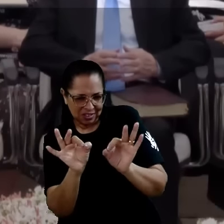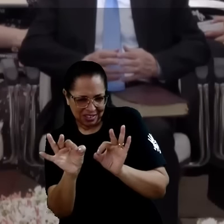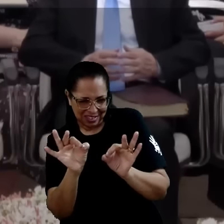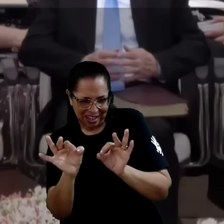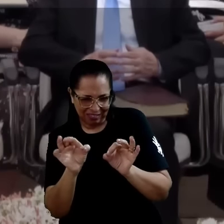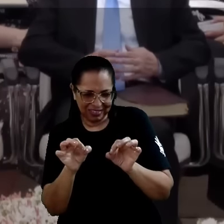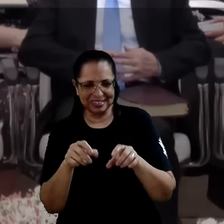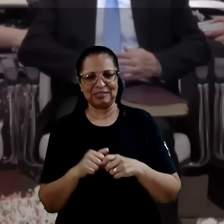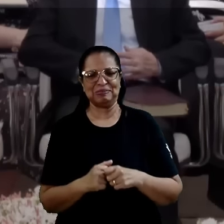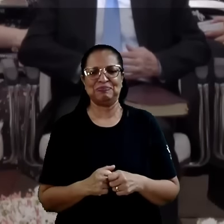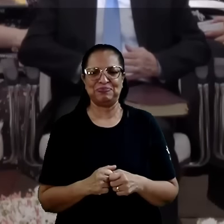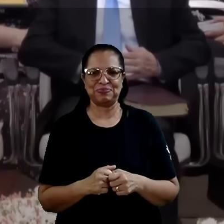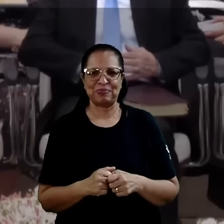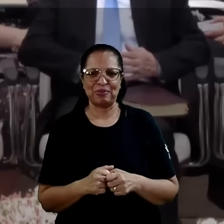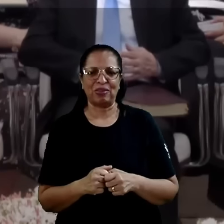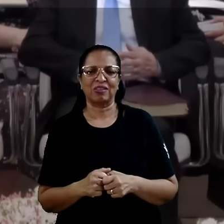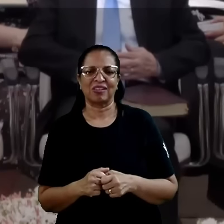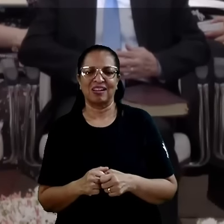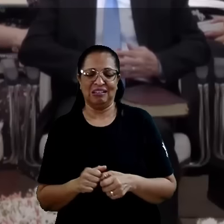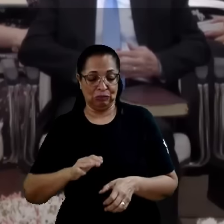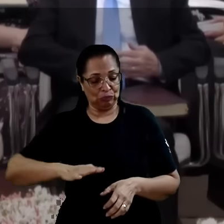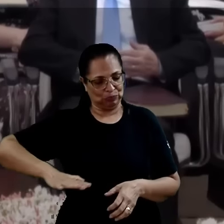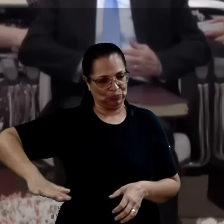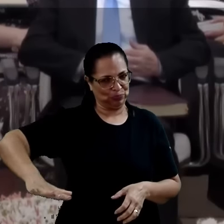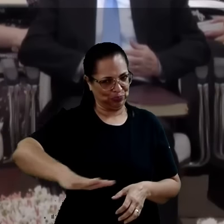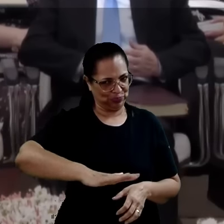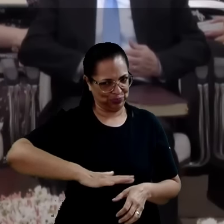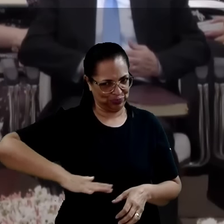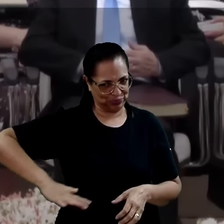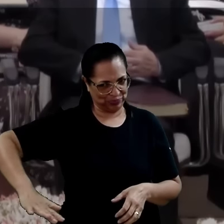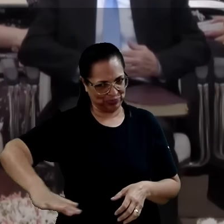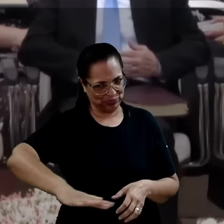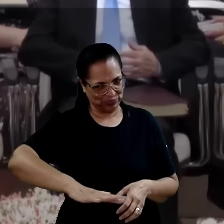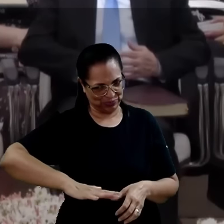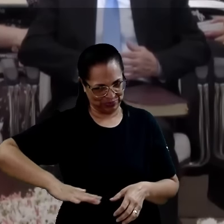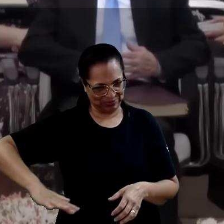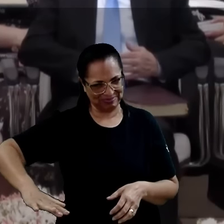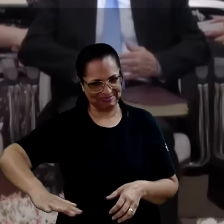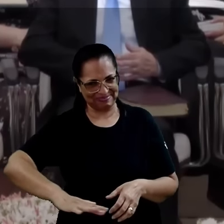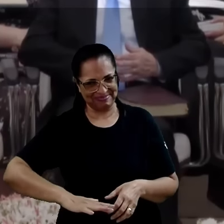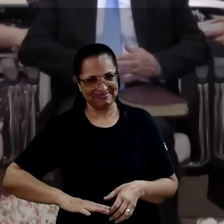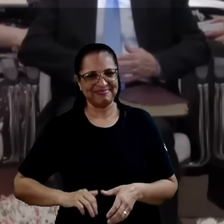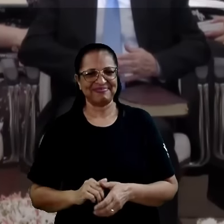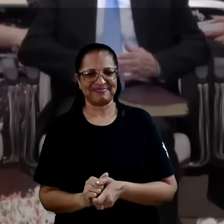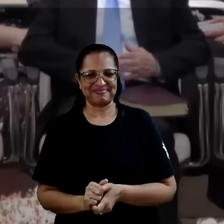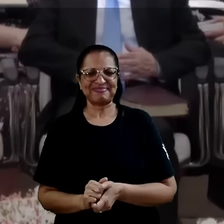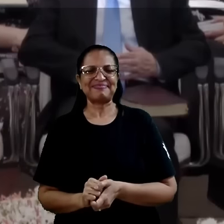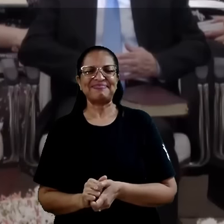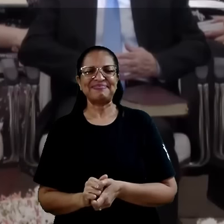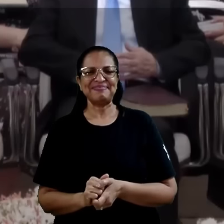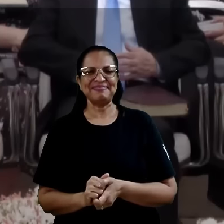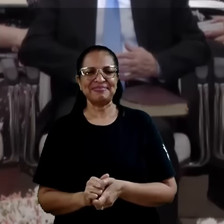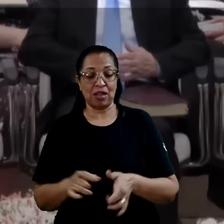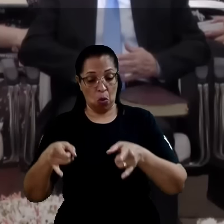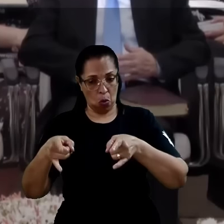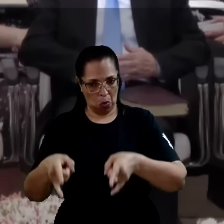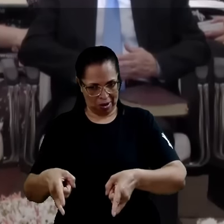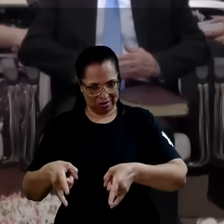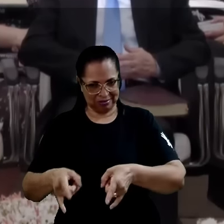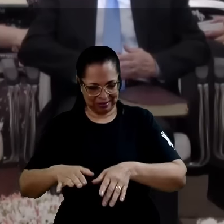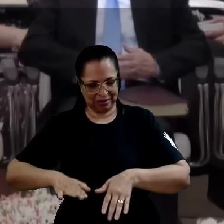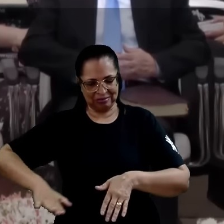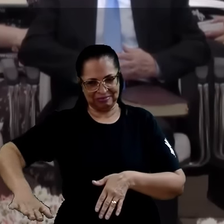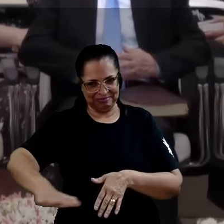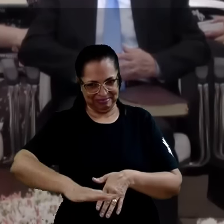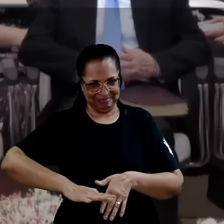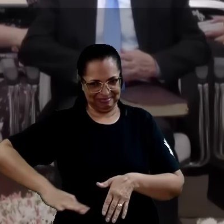a suí dos pregadores colocava a minha irmã que toca um instrumento também flaa transversal você vê como o